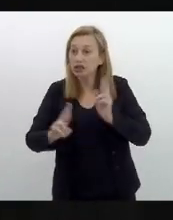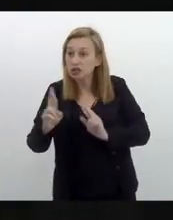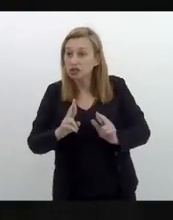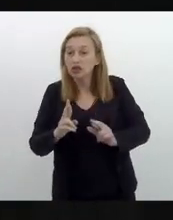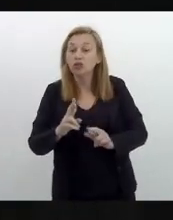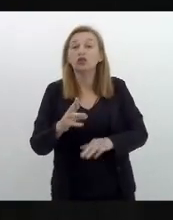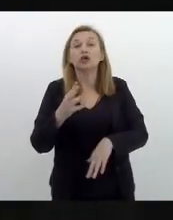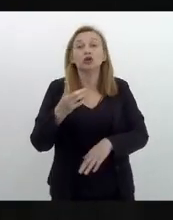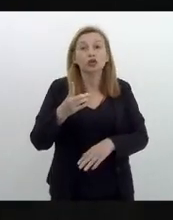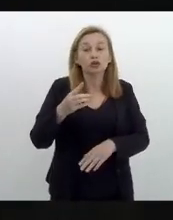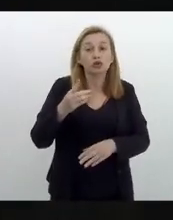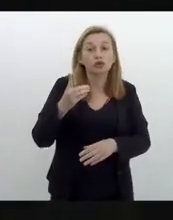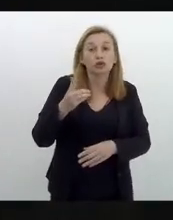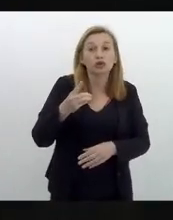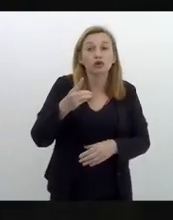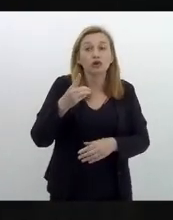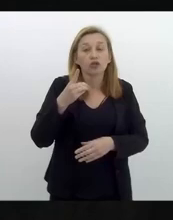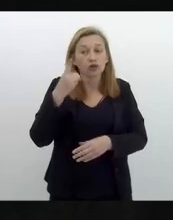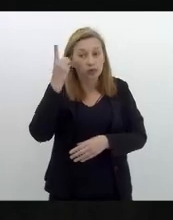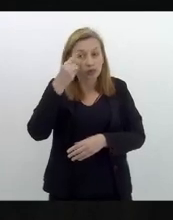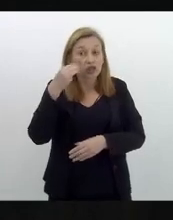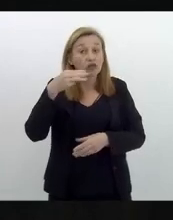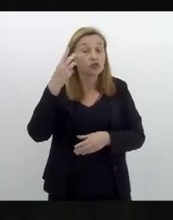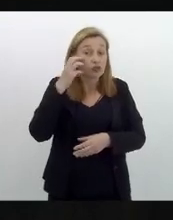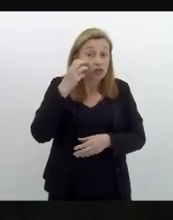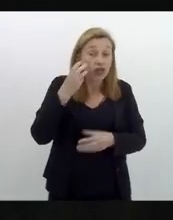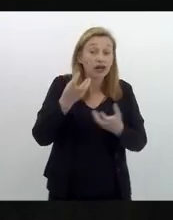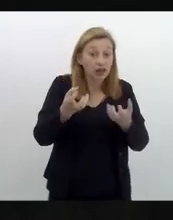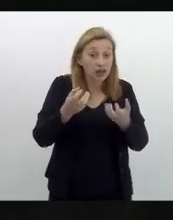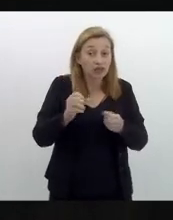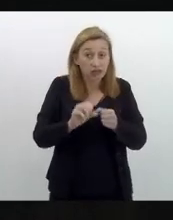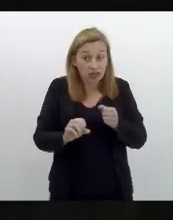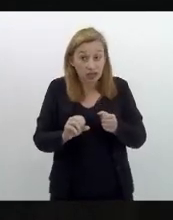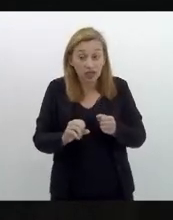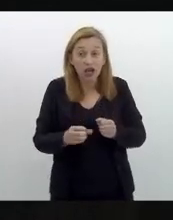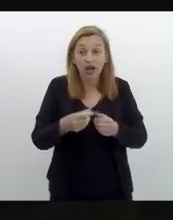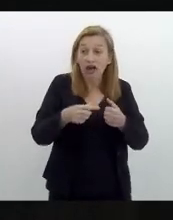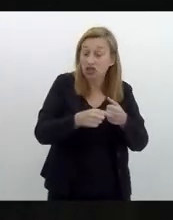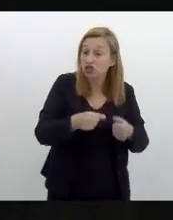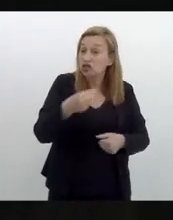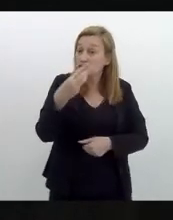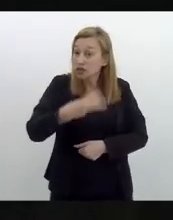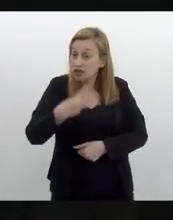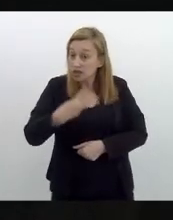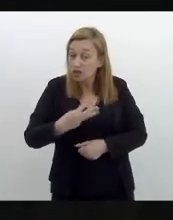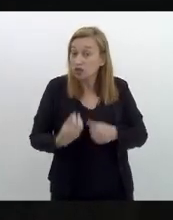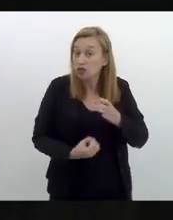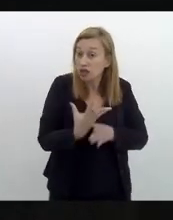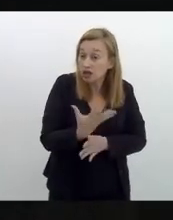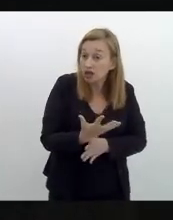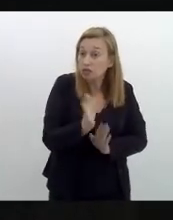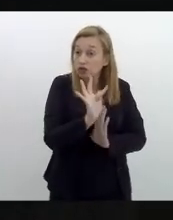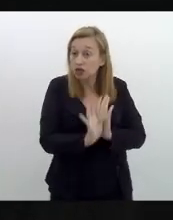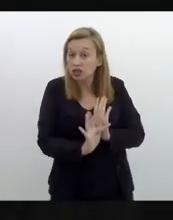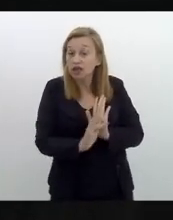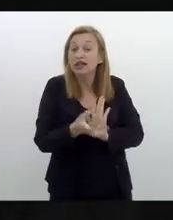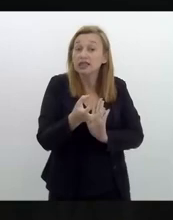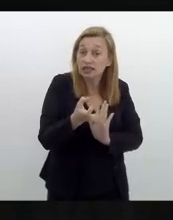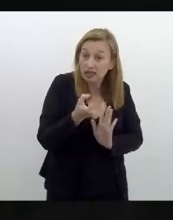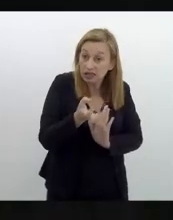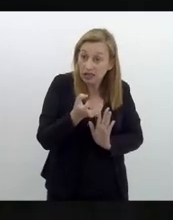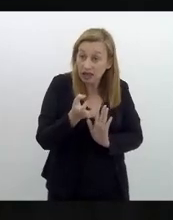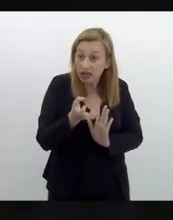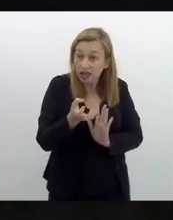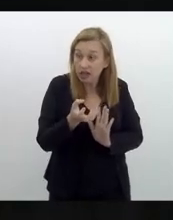Valdeck quer destacar nós construímos o artigo 3º estamos construindo um texto ainda do artigo 3º mas se quiser destacar